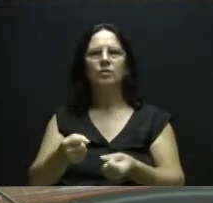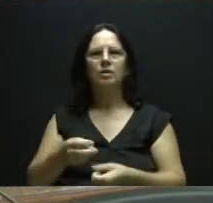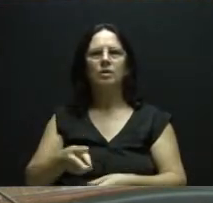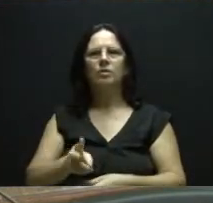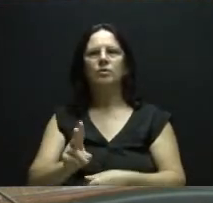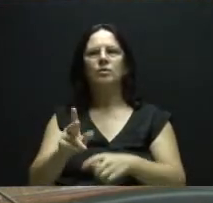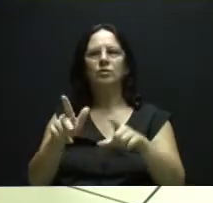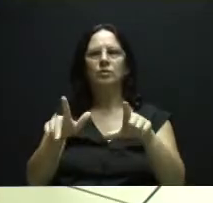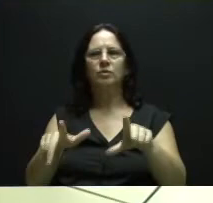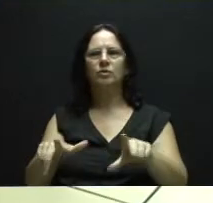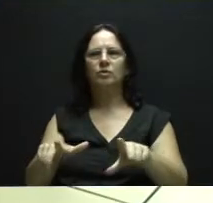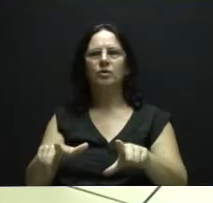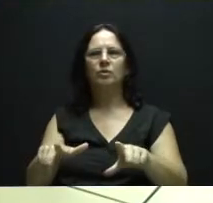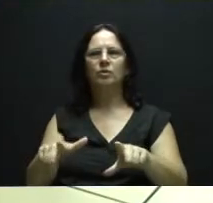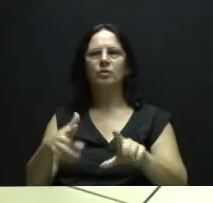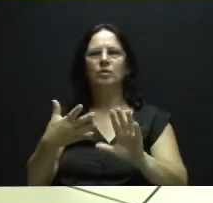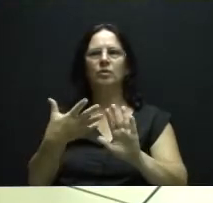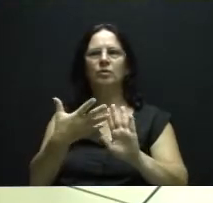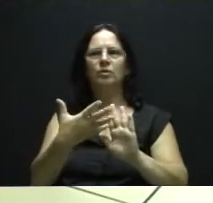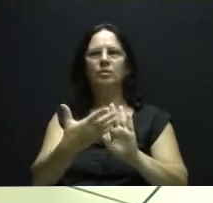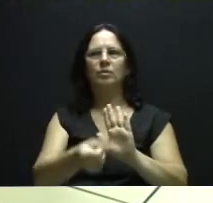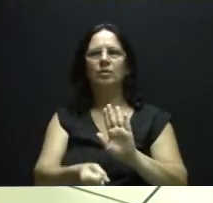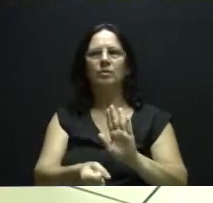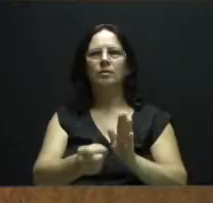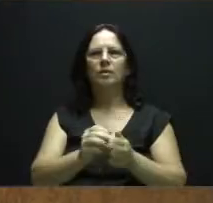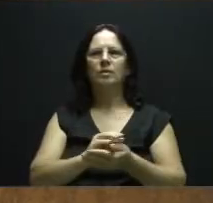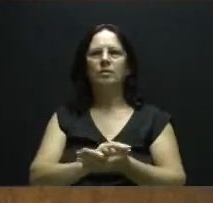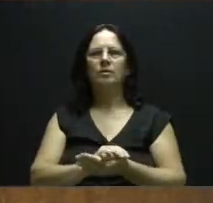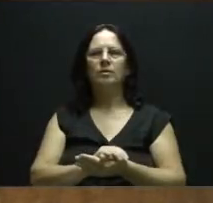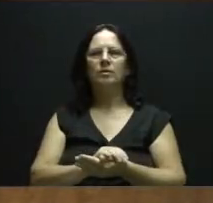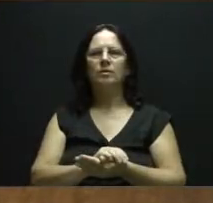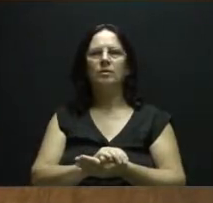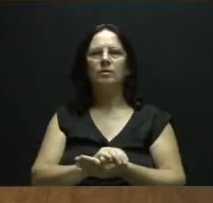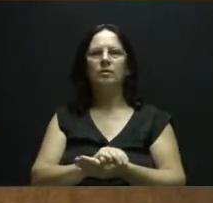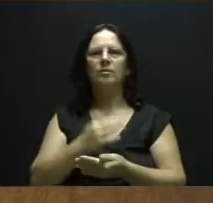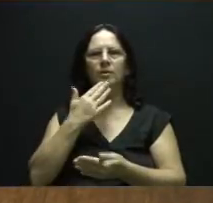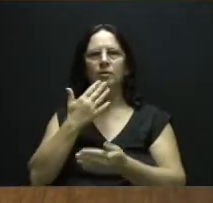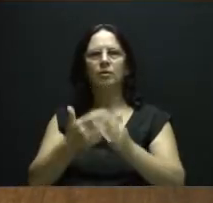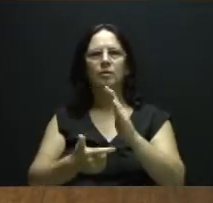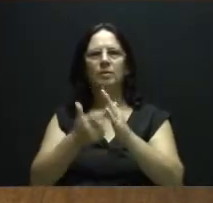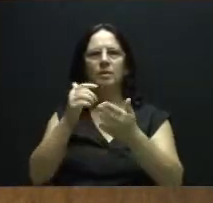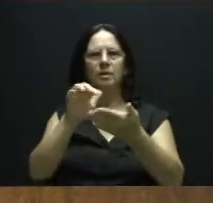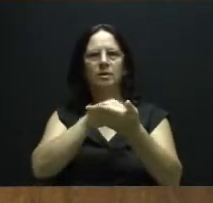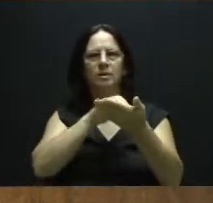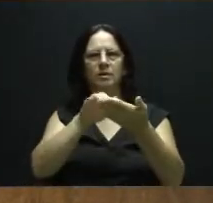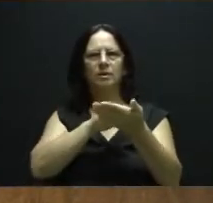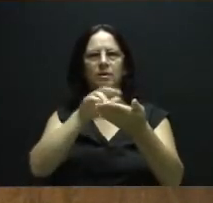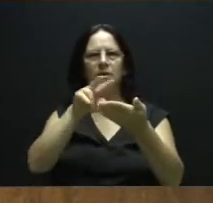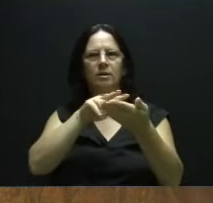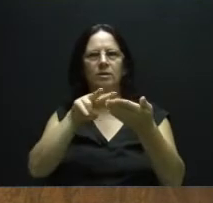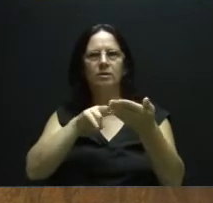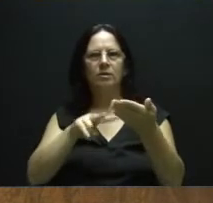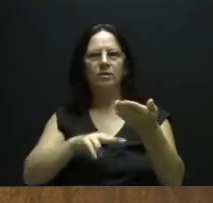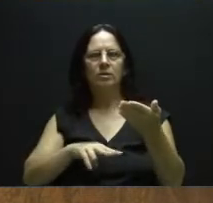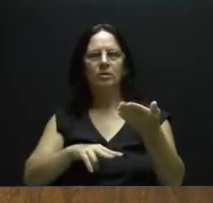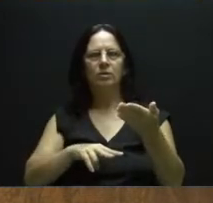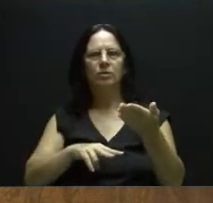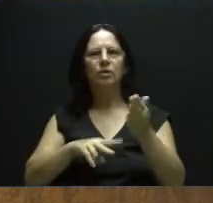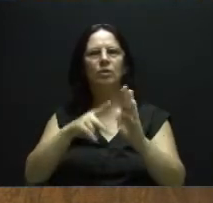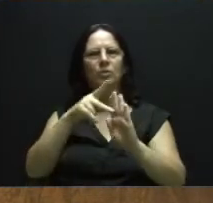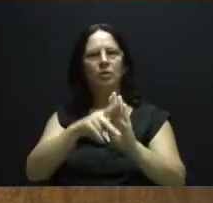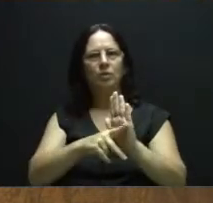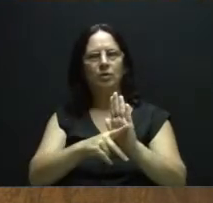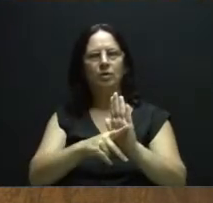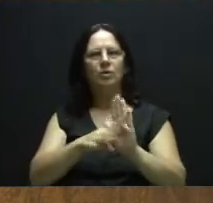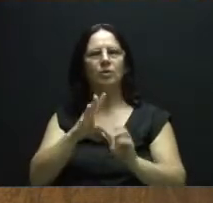forem pela aprovação permanência como se encontra aprovado solicita ao seu primeiro secretário que proceda à leitura do projeto